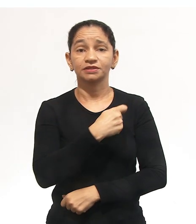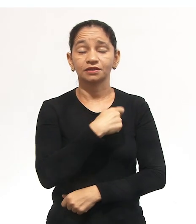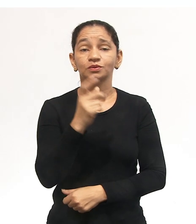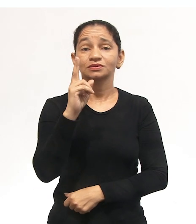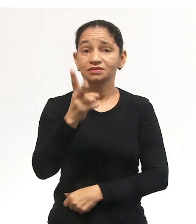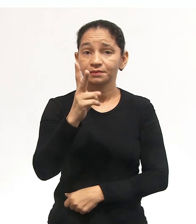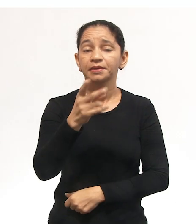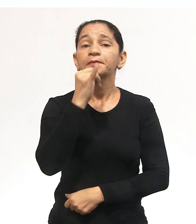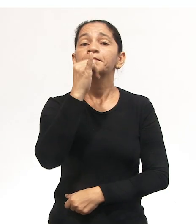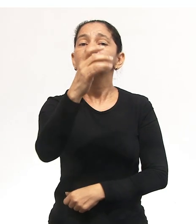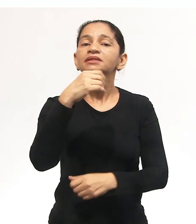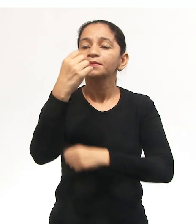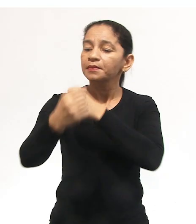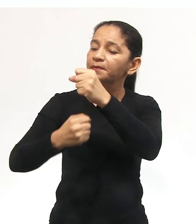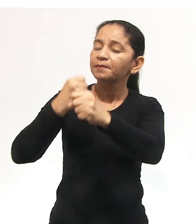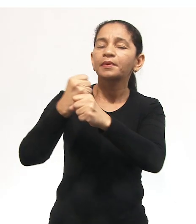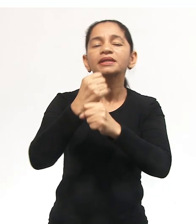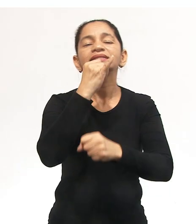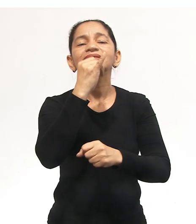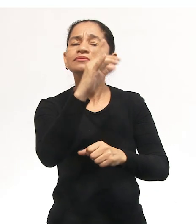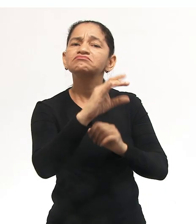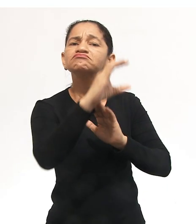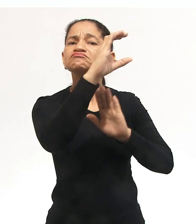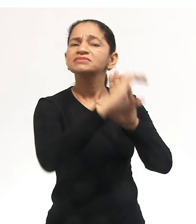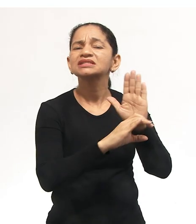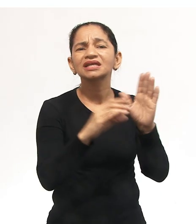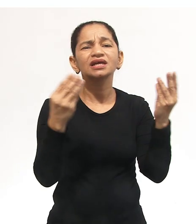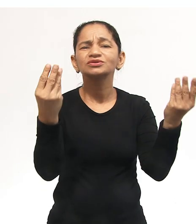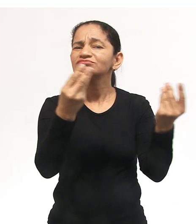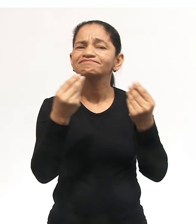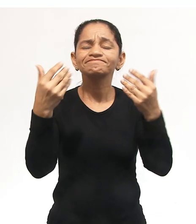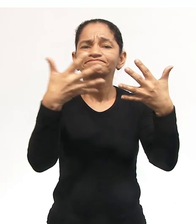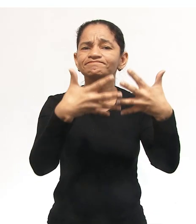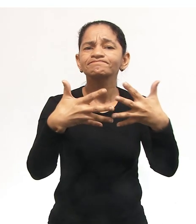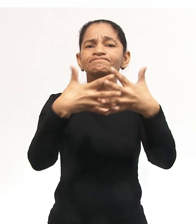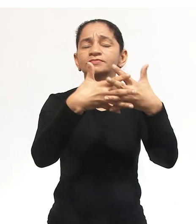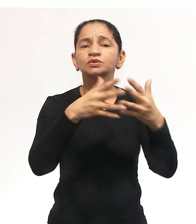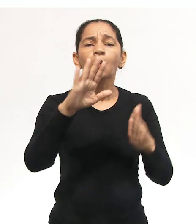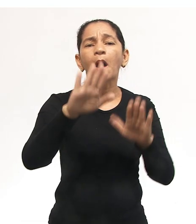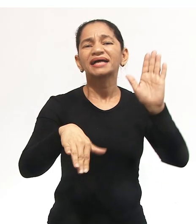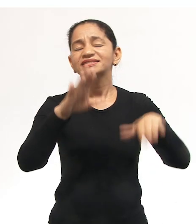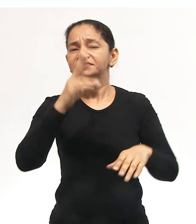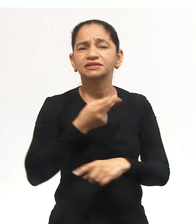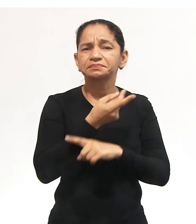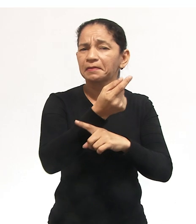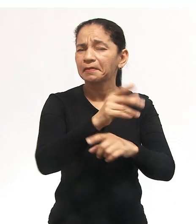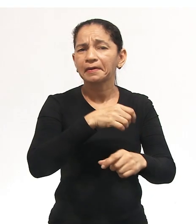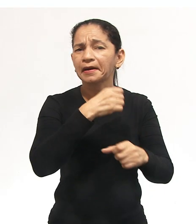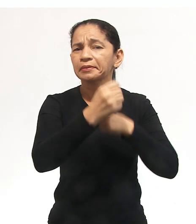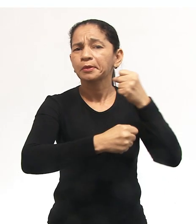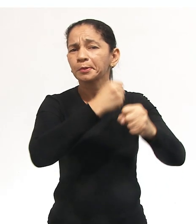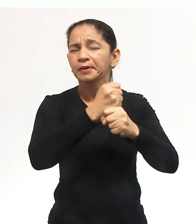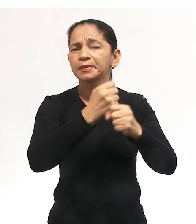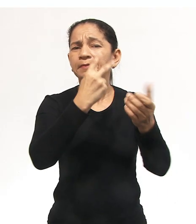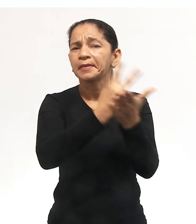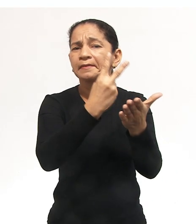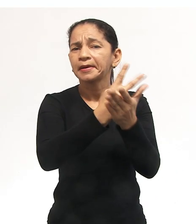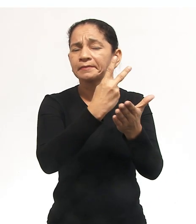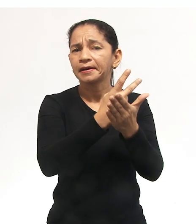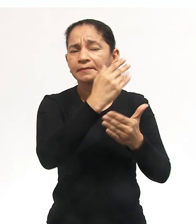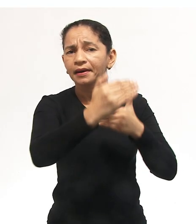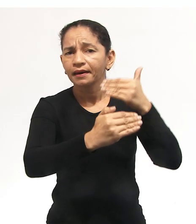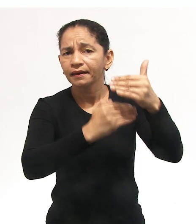Orçamentária Anual não pode conter lá créditos imprecisos, ou ilimitados. tá? Então eles devem